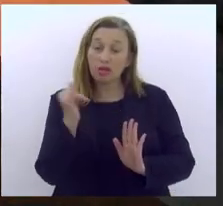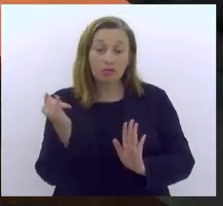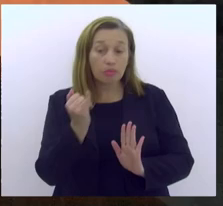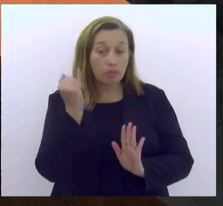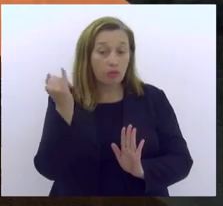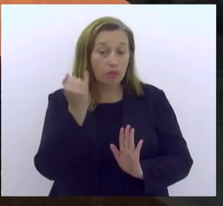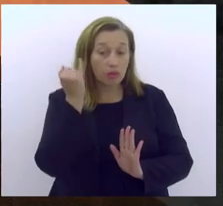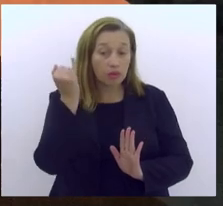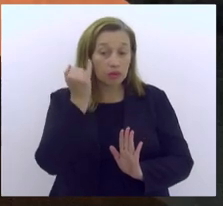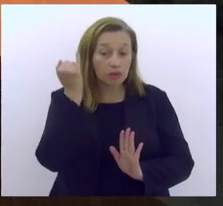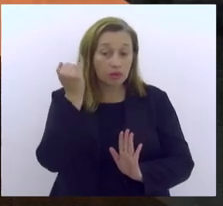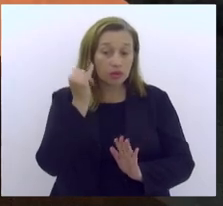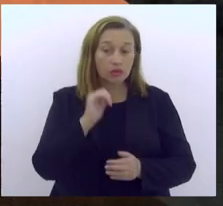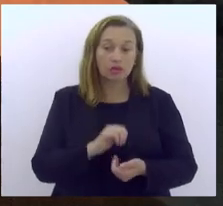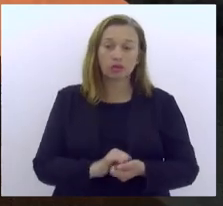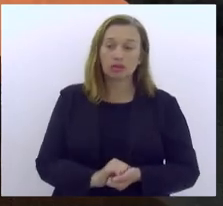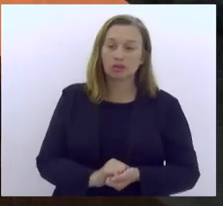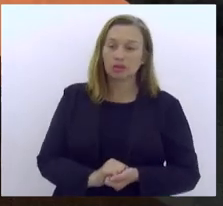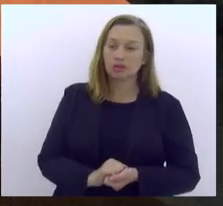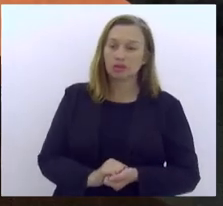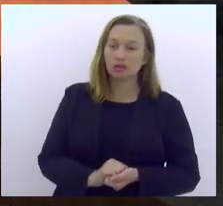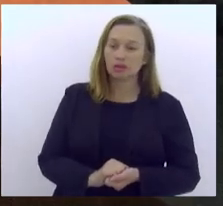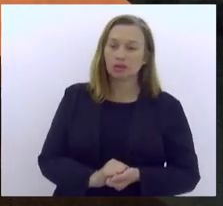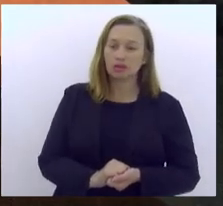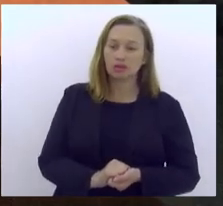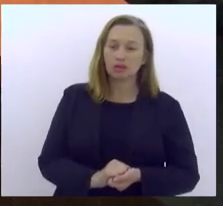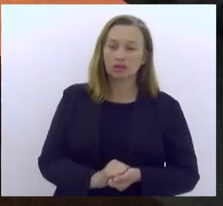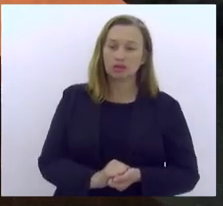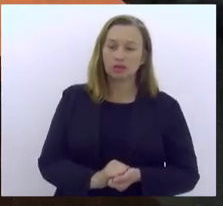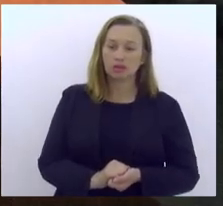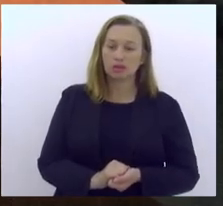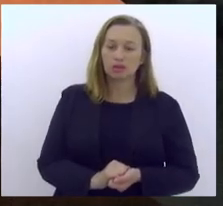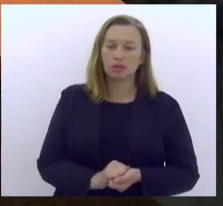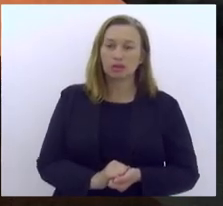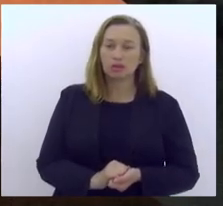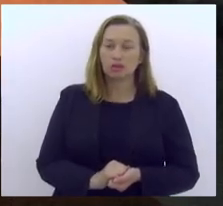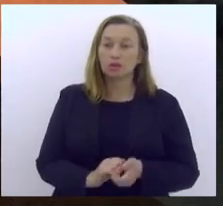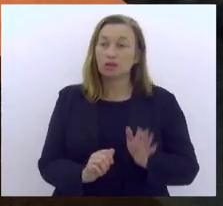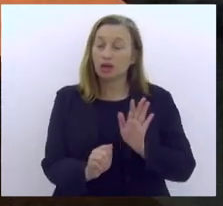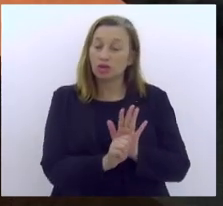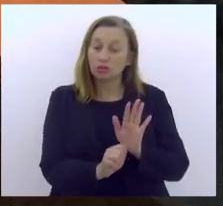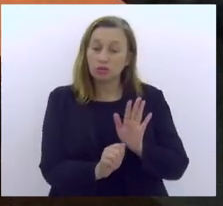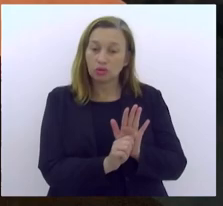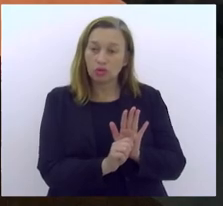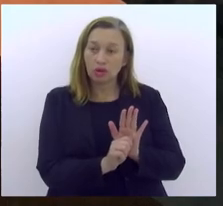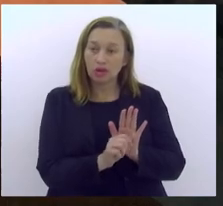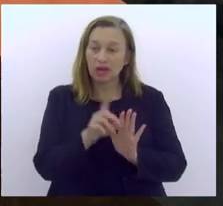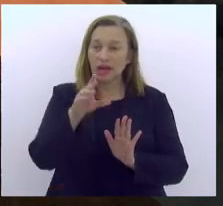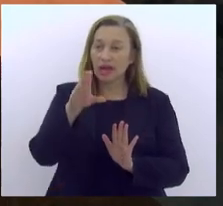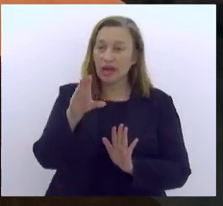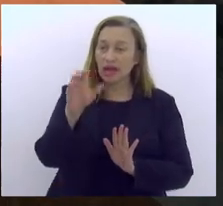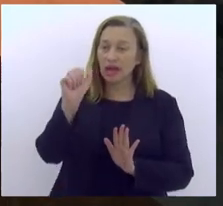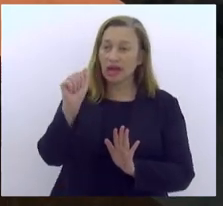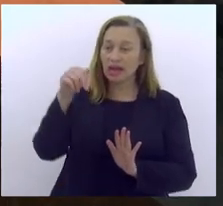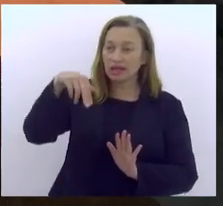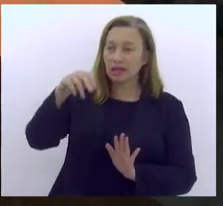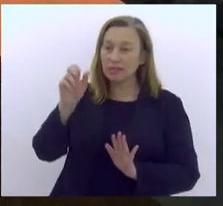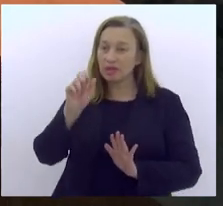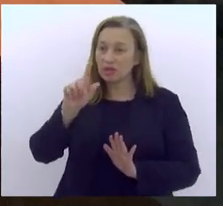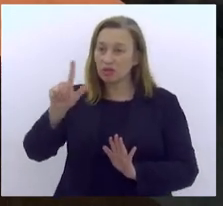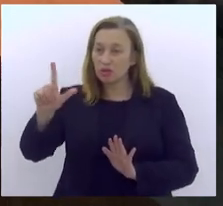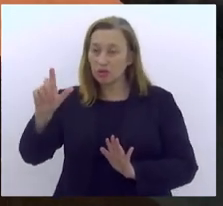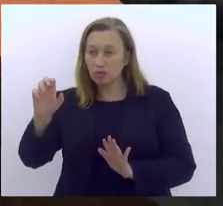Hoje já são muitas as evidências de que o uso do canabidiol tem ajudado muito famílias,